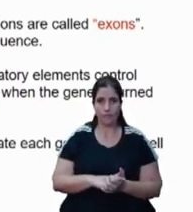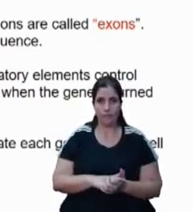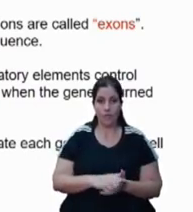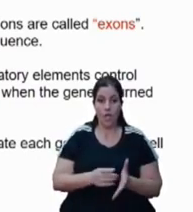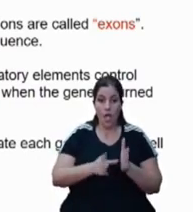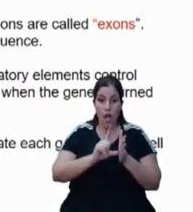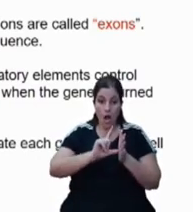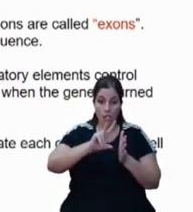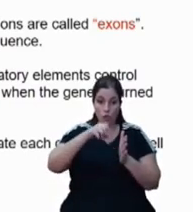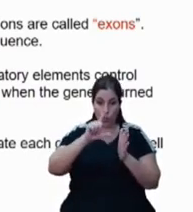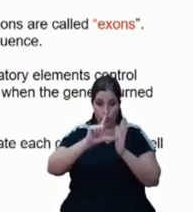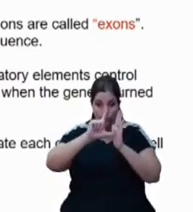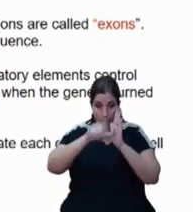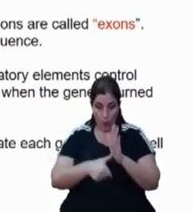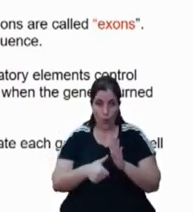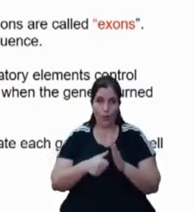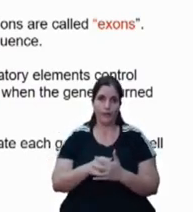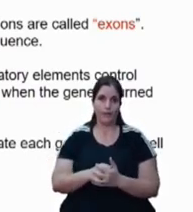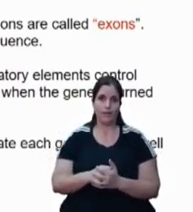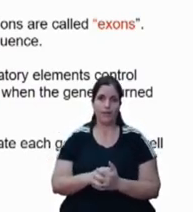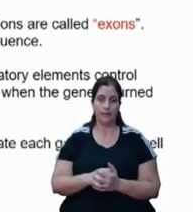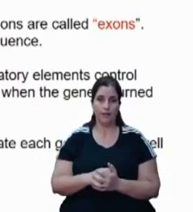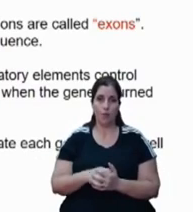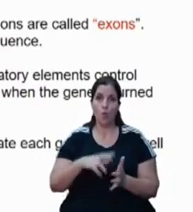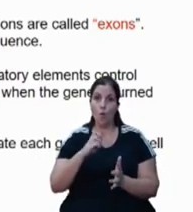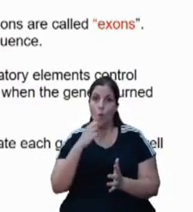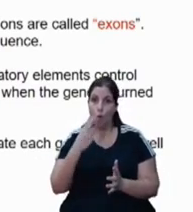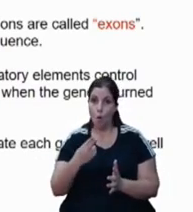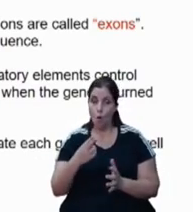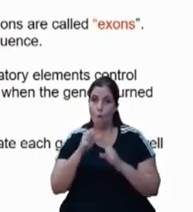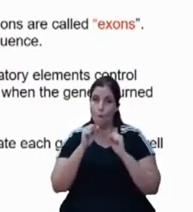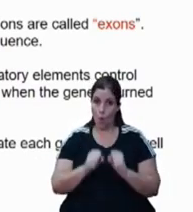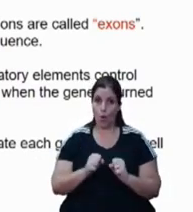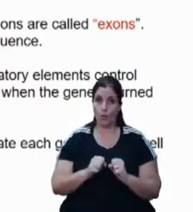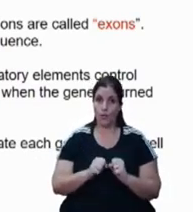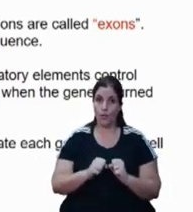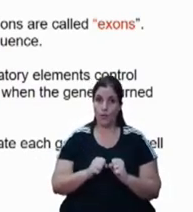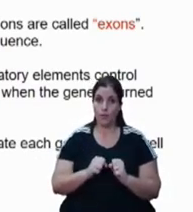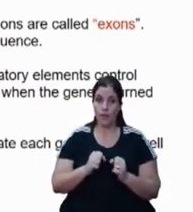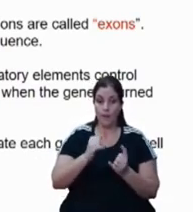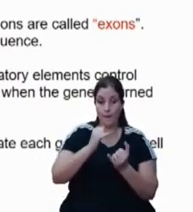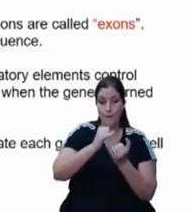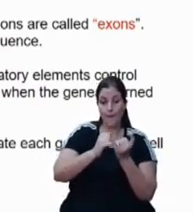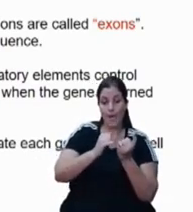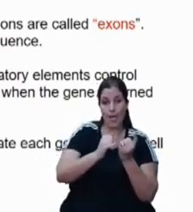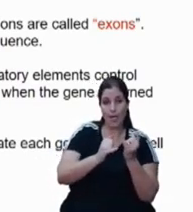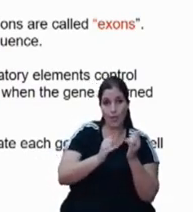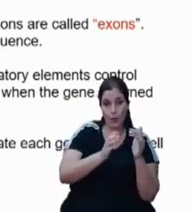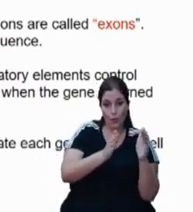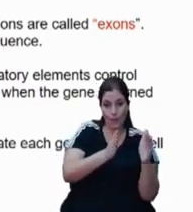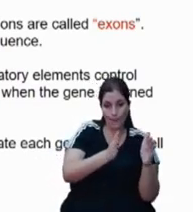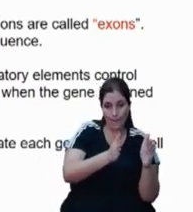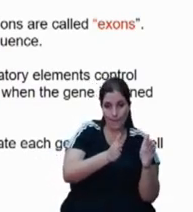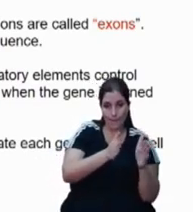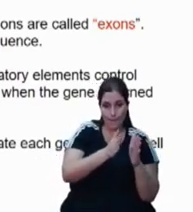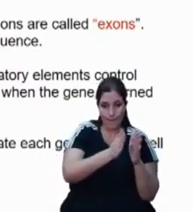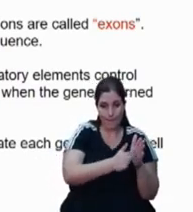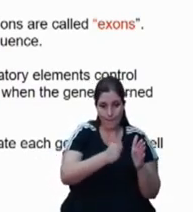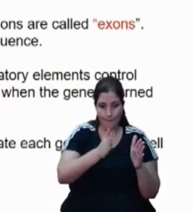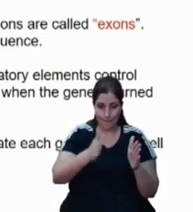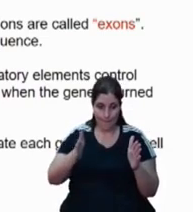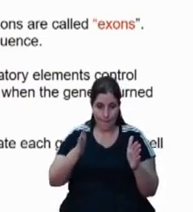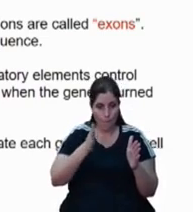the dos gene, exons, before the exons, ou or podem até after the estar exons, no meio or dos can even exons, be in the middle nos of the introns. exons in